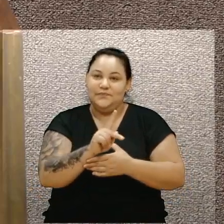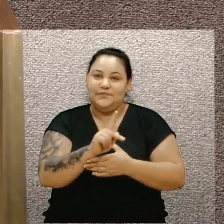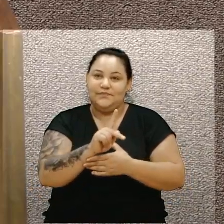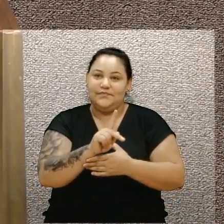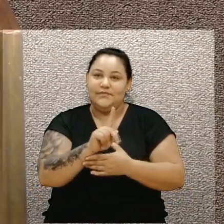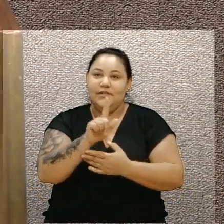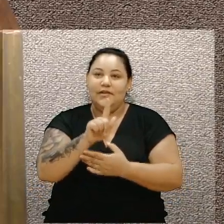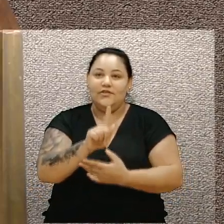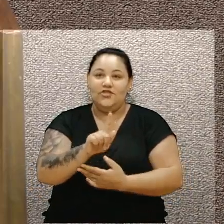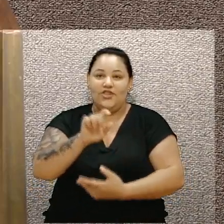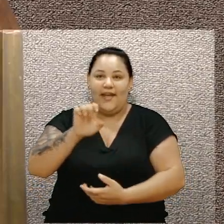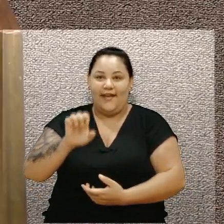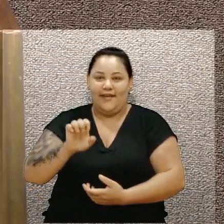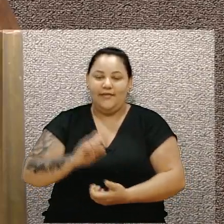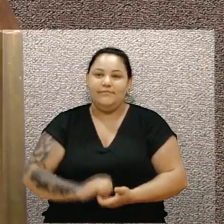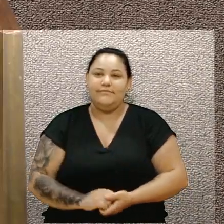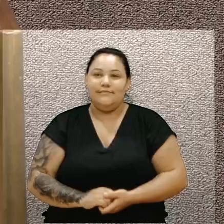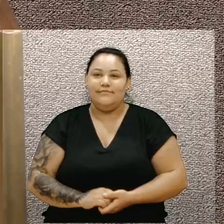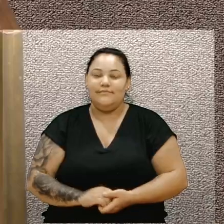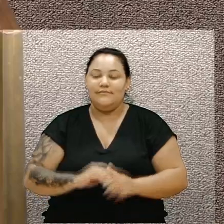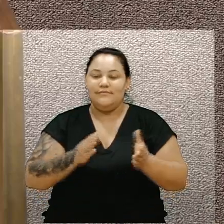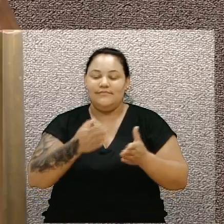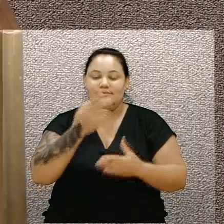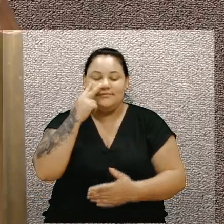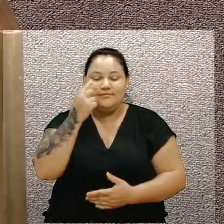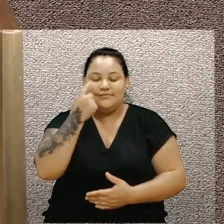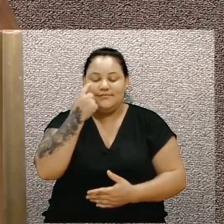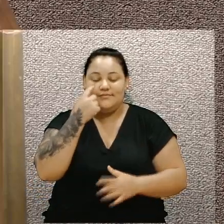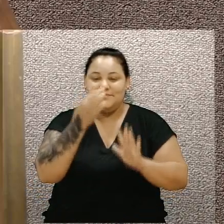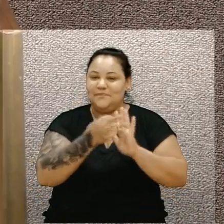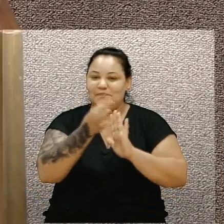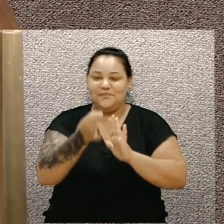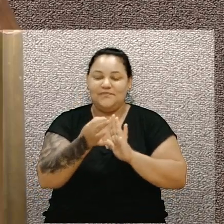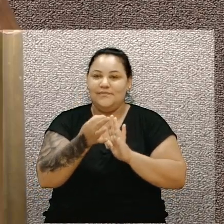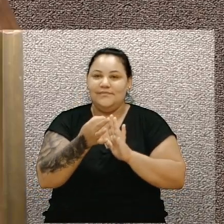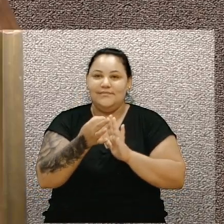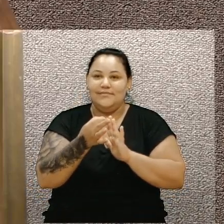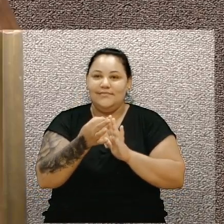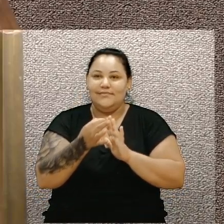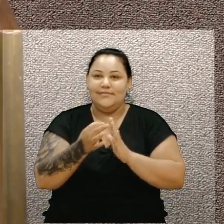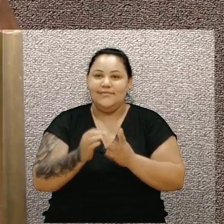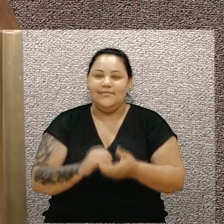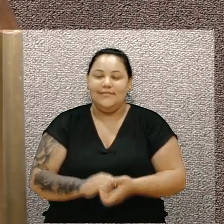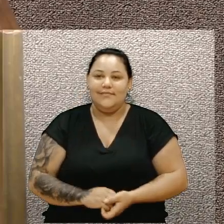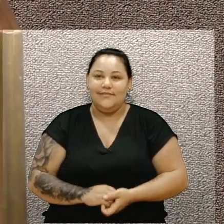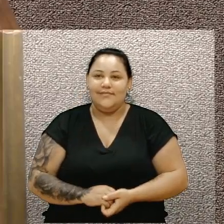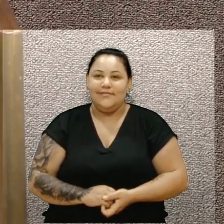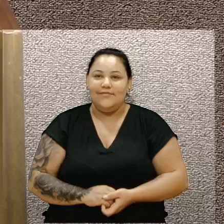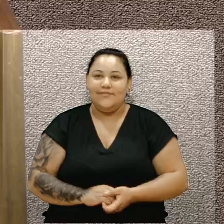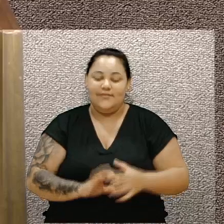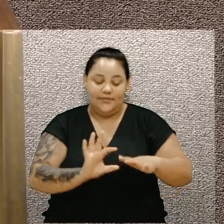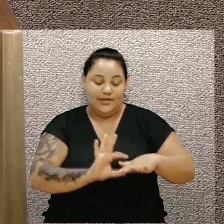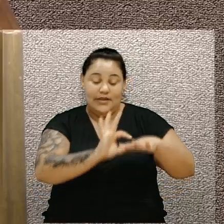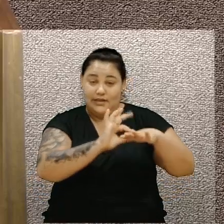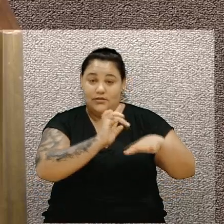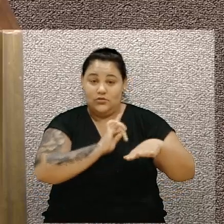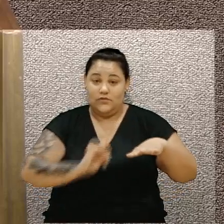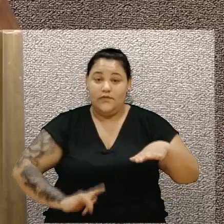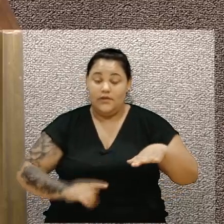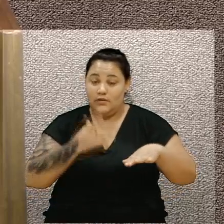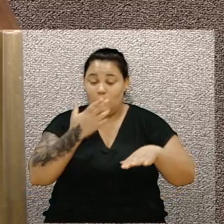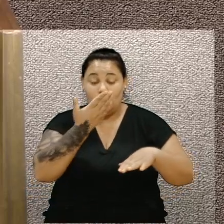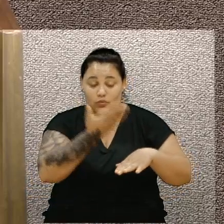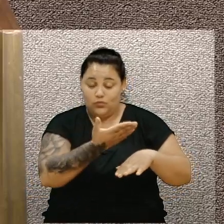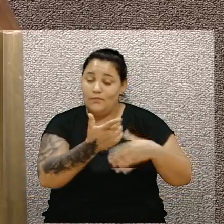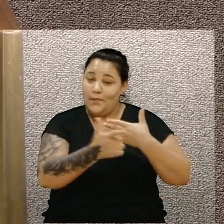porque o senhor já teve posicionamentos necessários a serem feitos por estar como líder de governo, que é assim que o senhor será